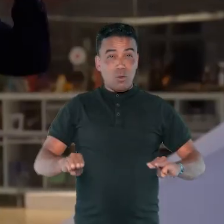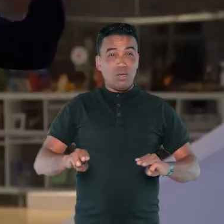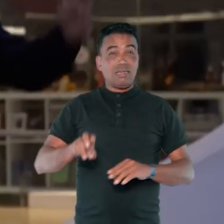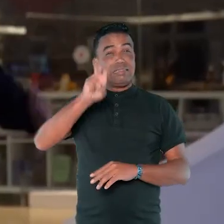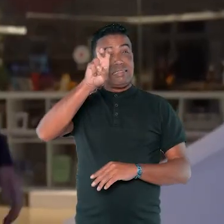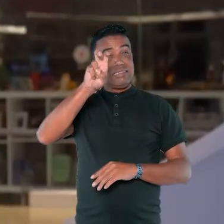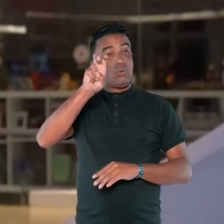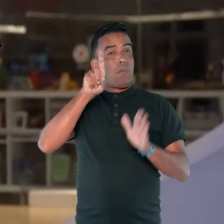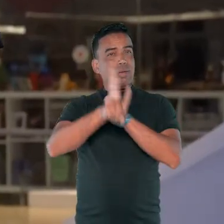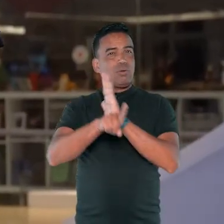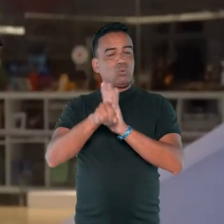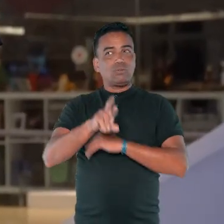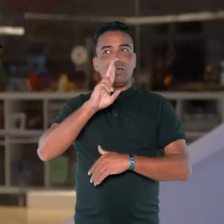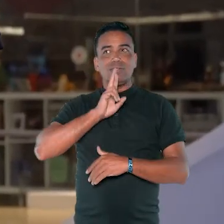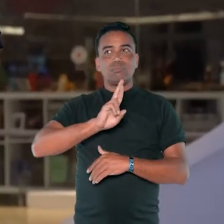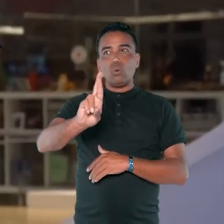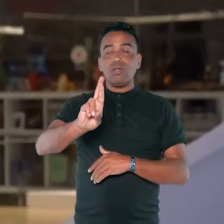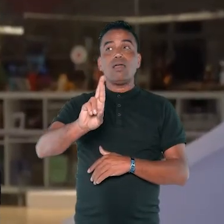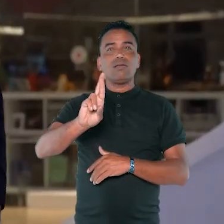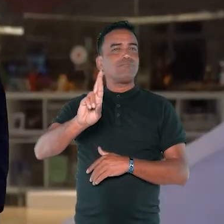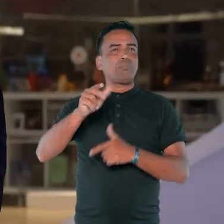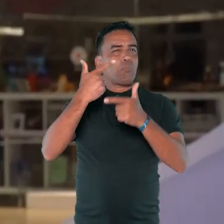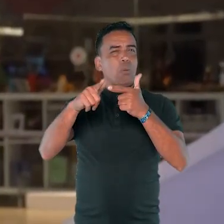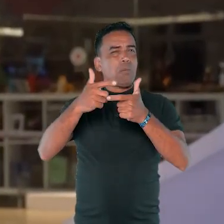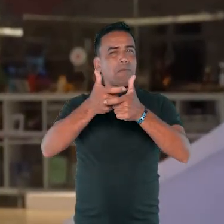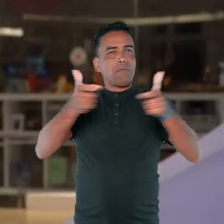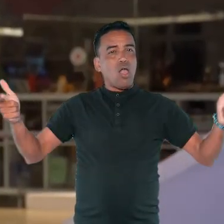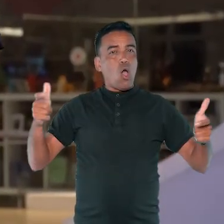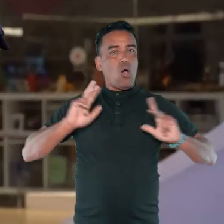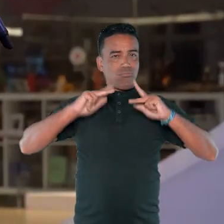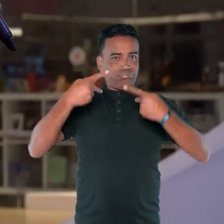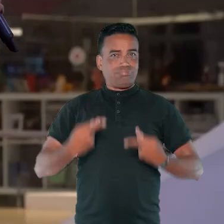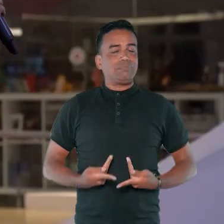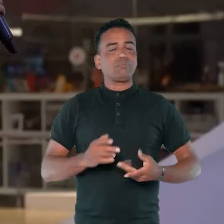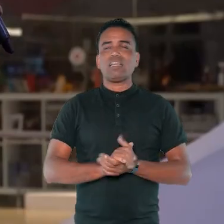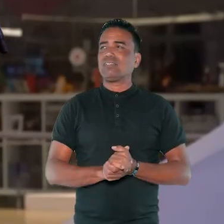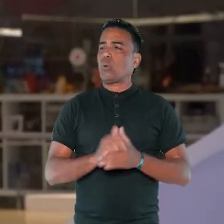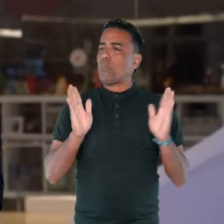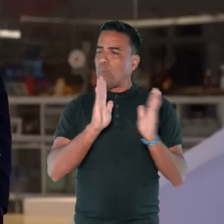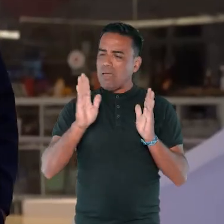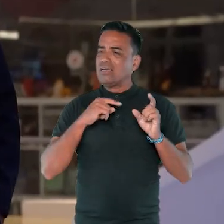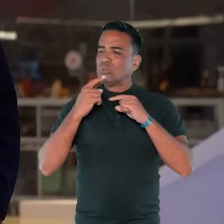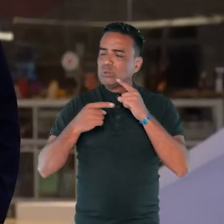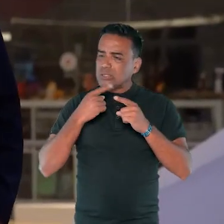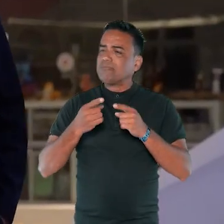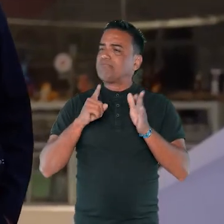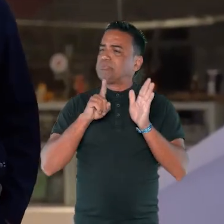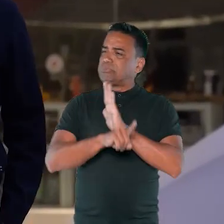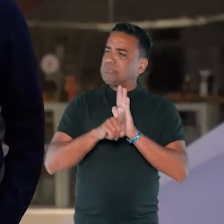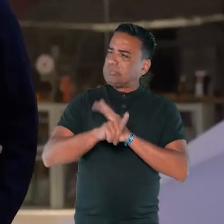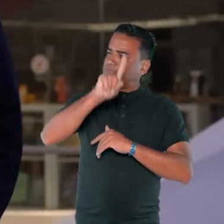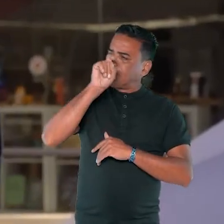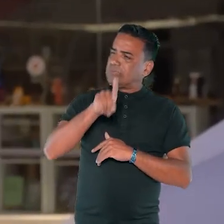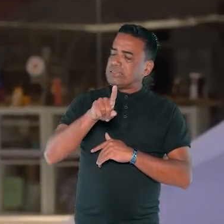busca responder às perguntas centrais da humanidade. E a gente vive um momento de muito questionamento e poucas certezas.